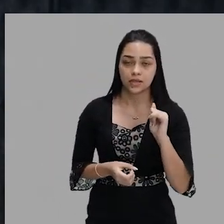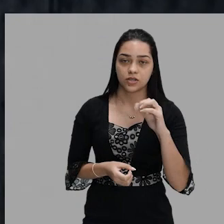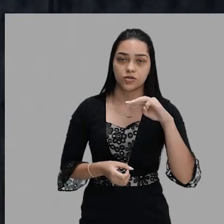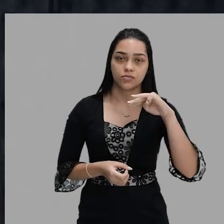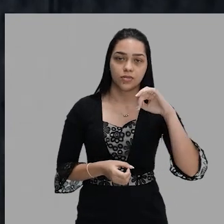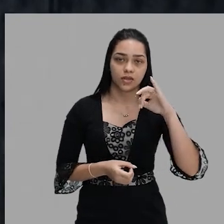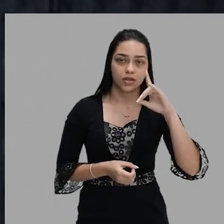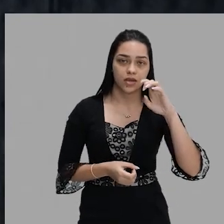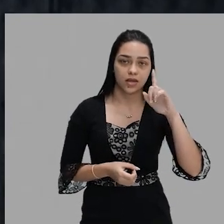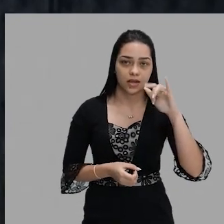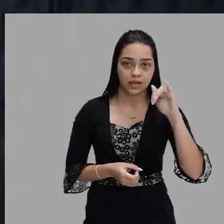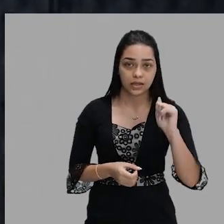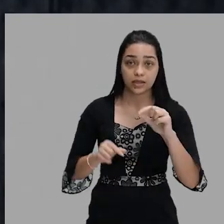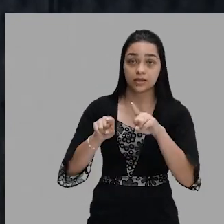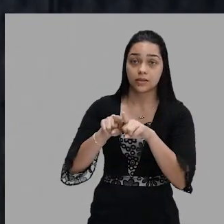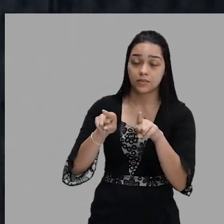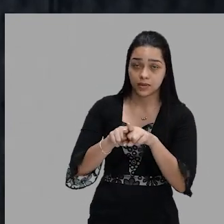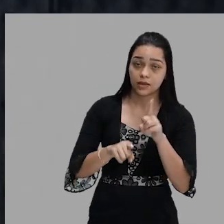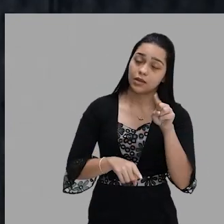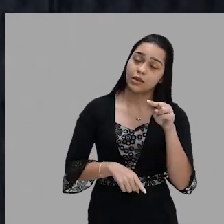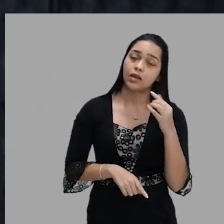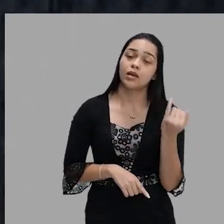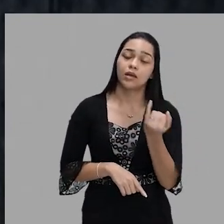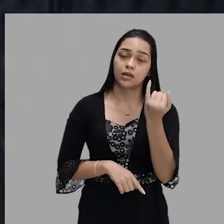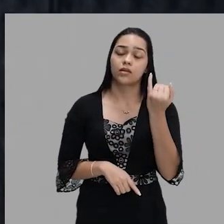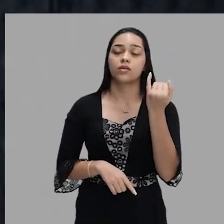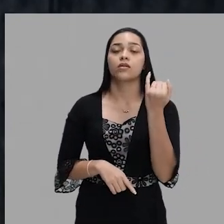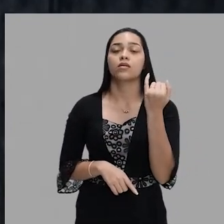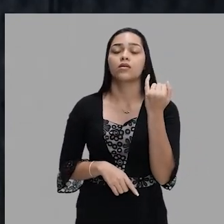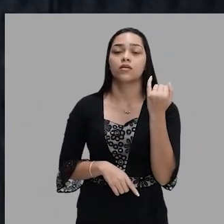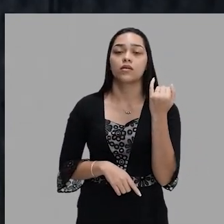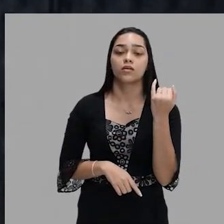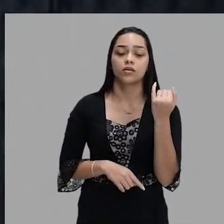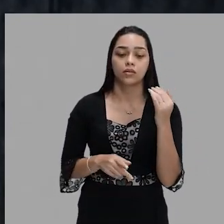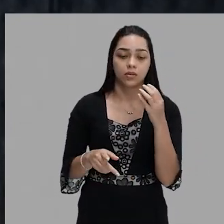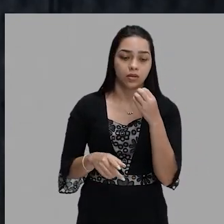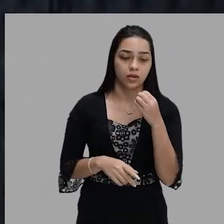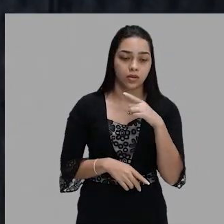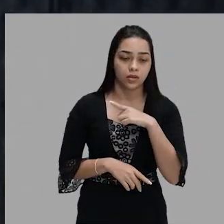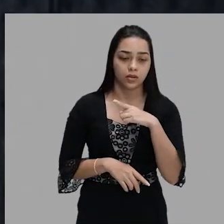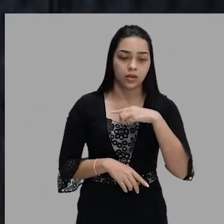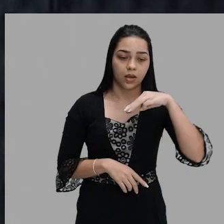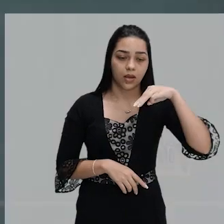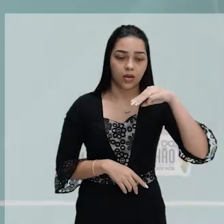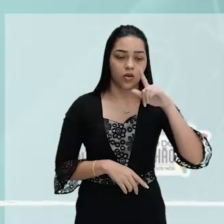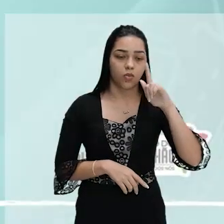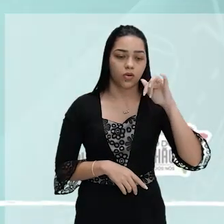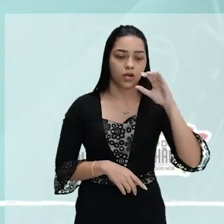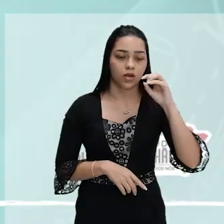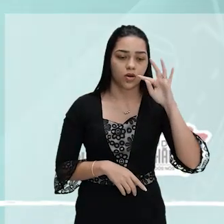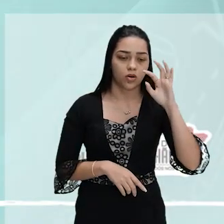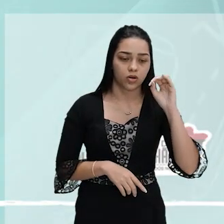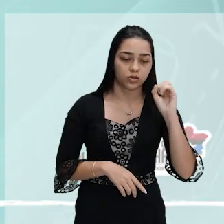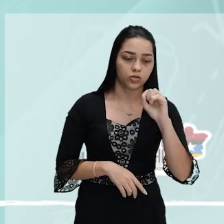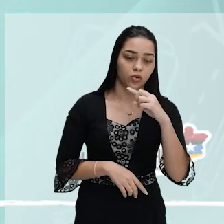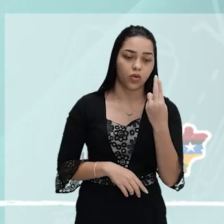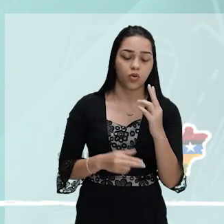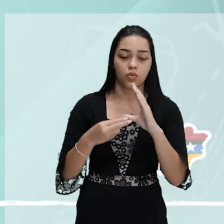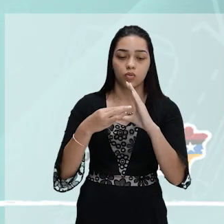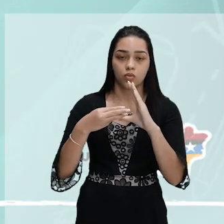mielina. Outra célula que é considerada como um gliócito, né? Ou célula